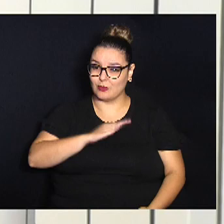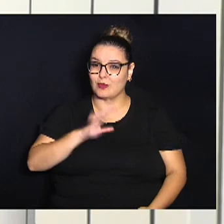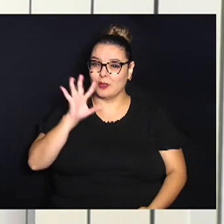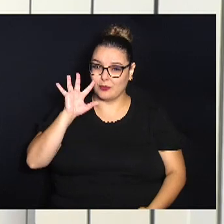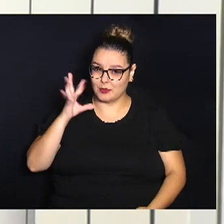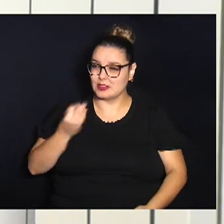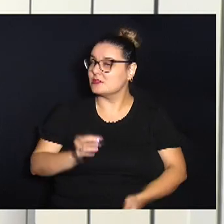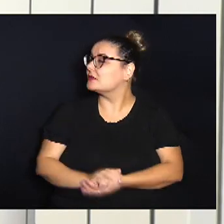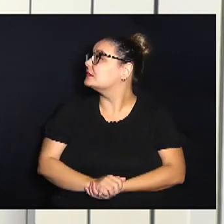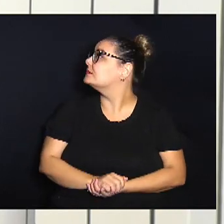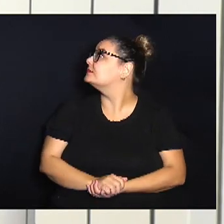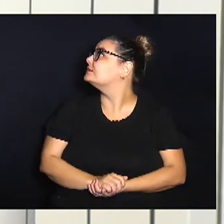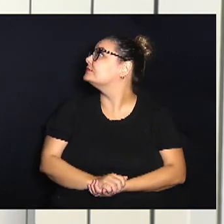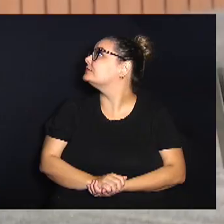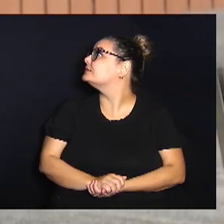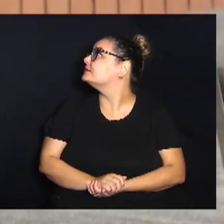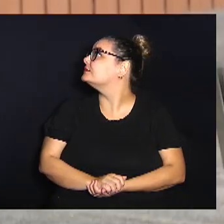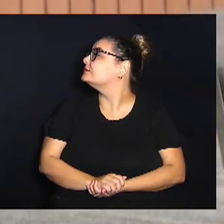compreendidas.